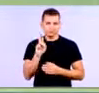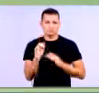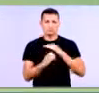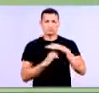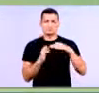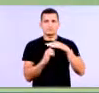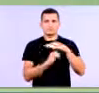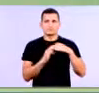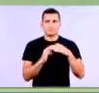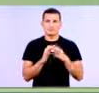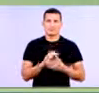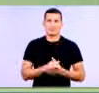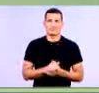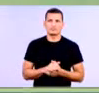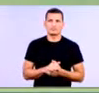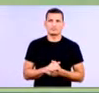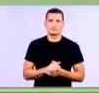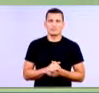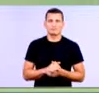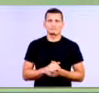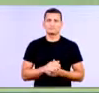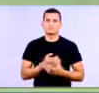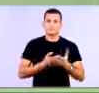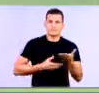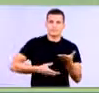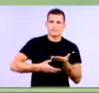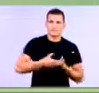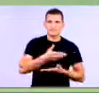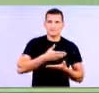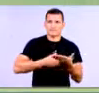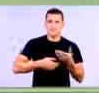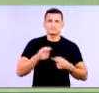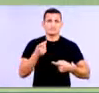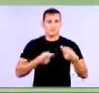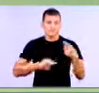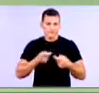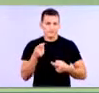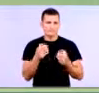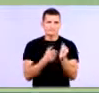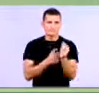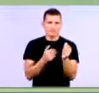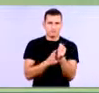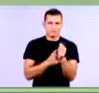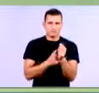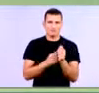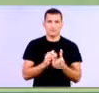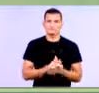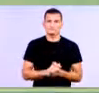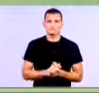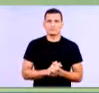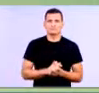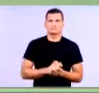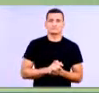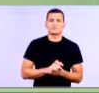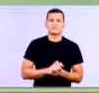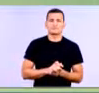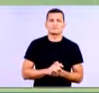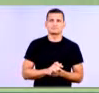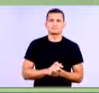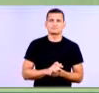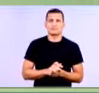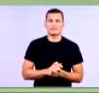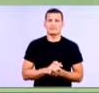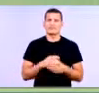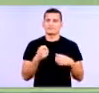ok? Próximo, está relacionada à política de senhas. Bom, uma das características é